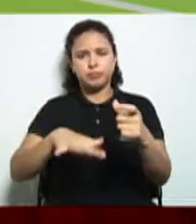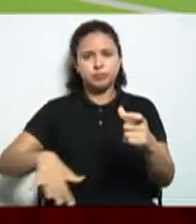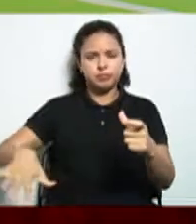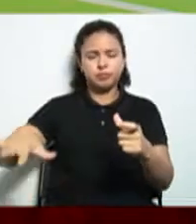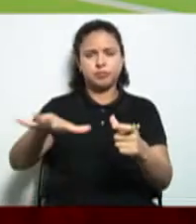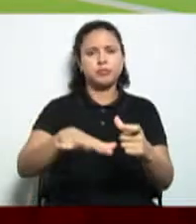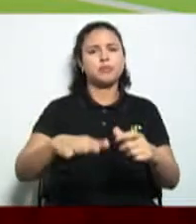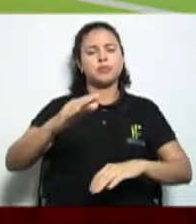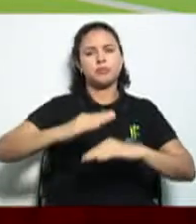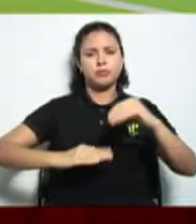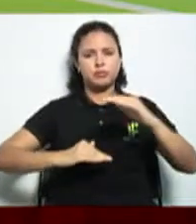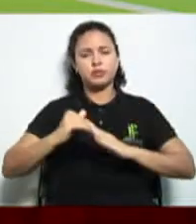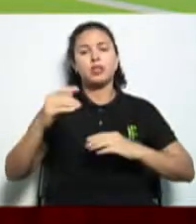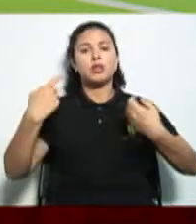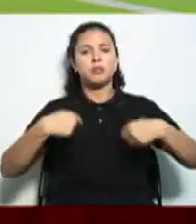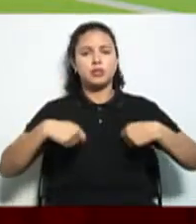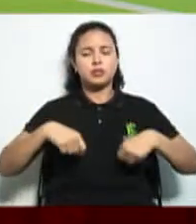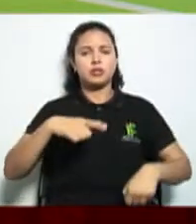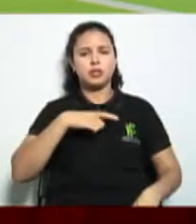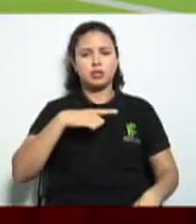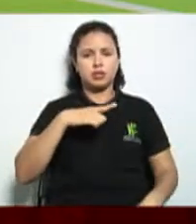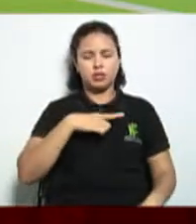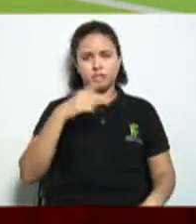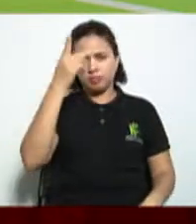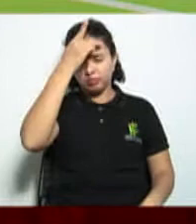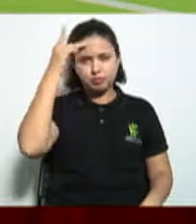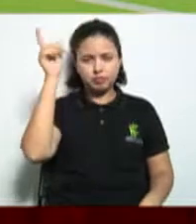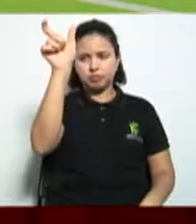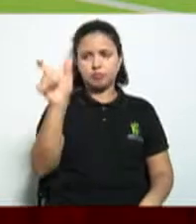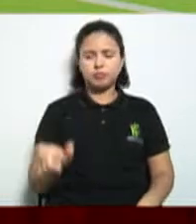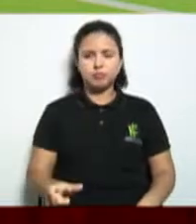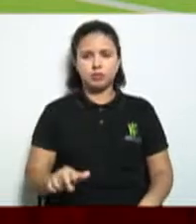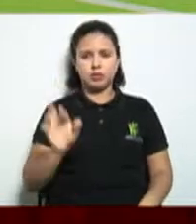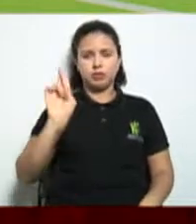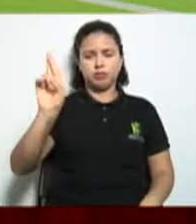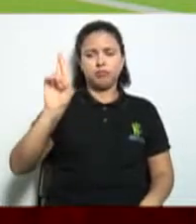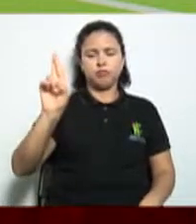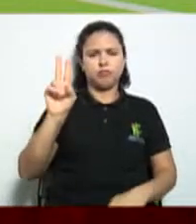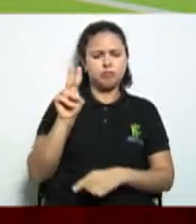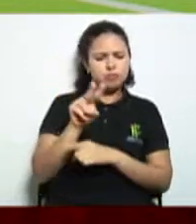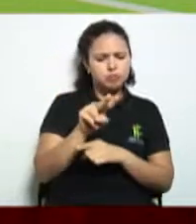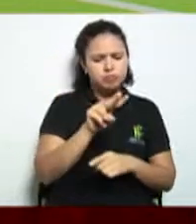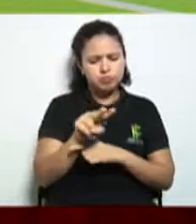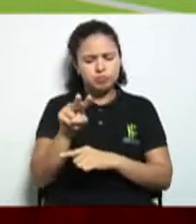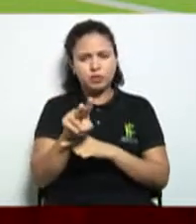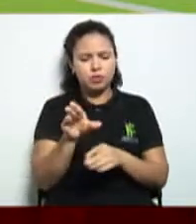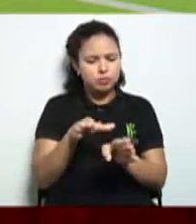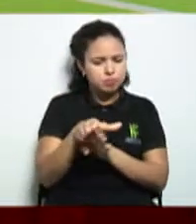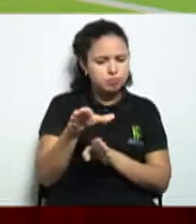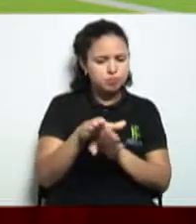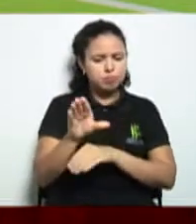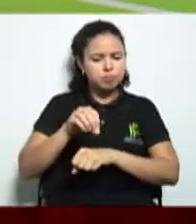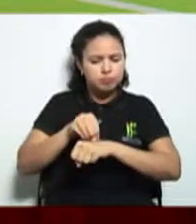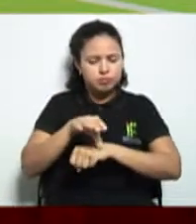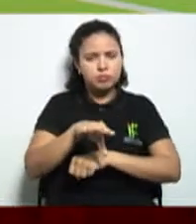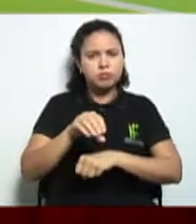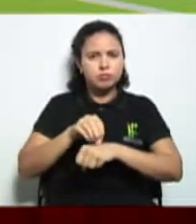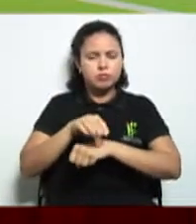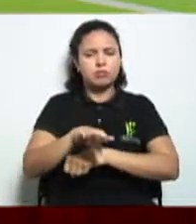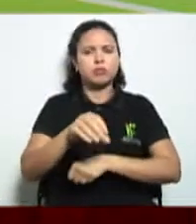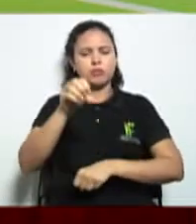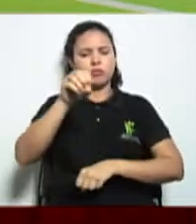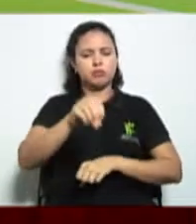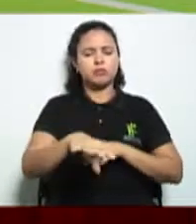ter um supervisor, tem que ter alguém lá no local de trabalho que acompanha vocês, que orienta vocês, que vão passar como que